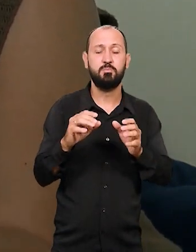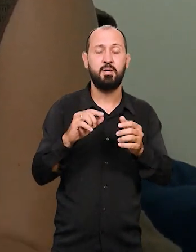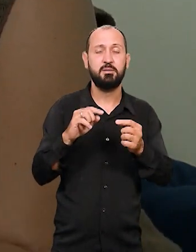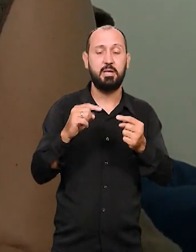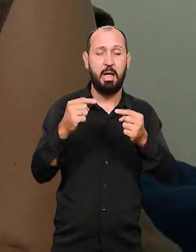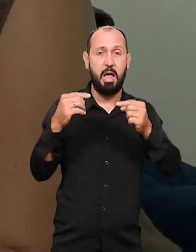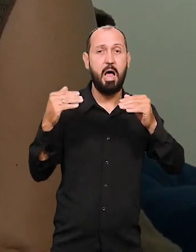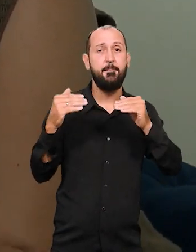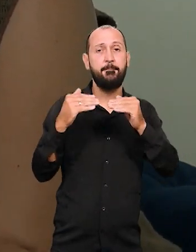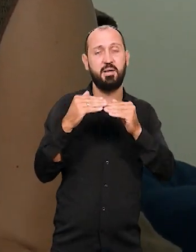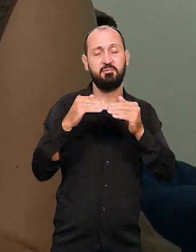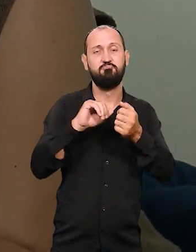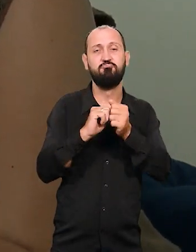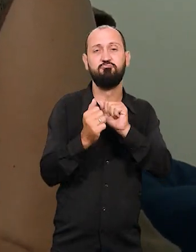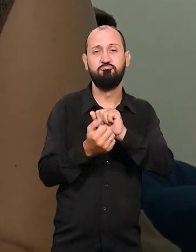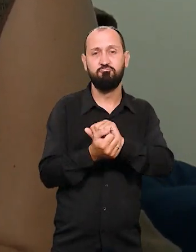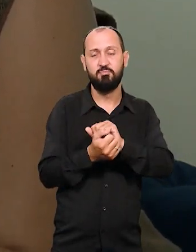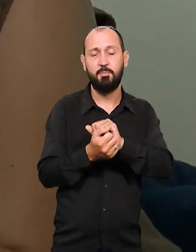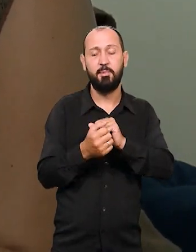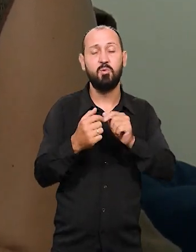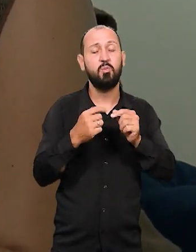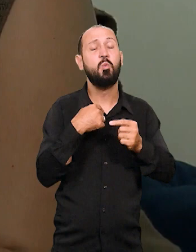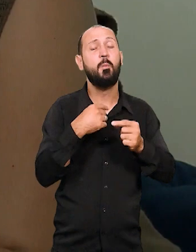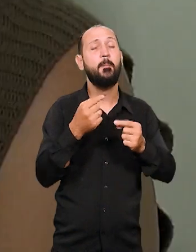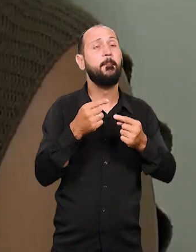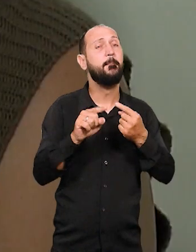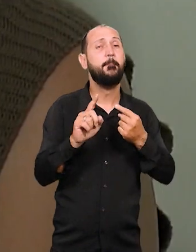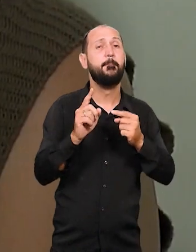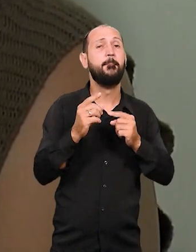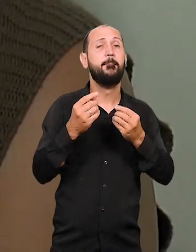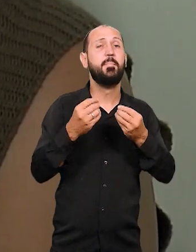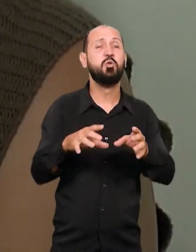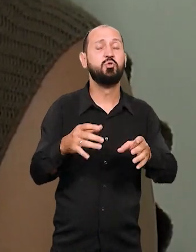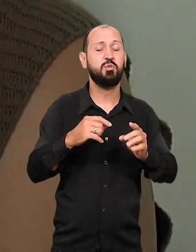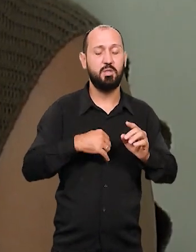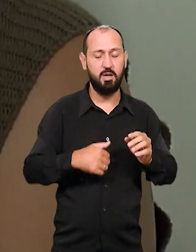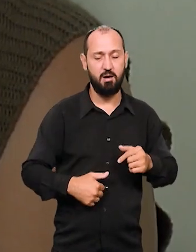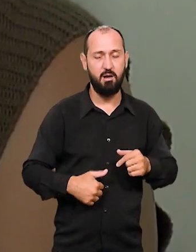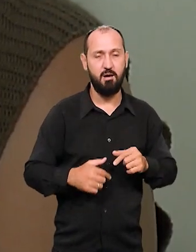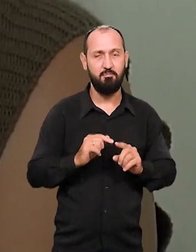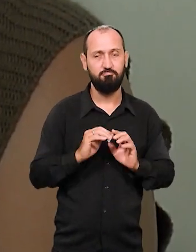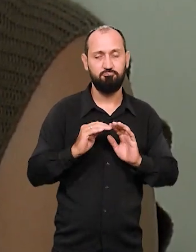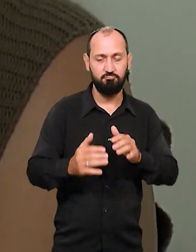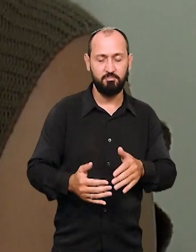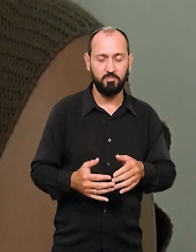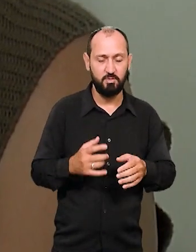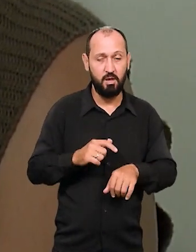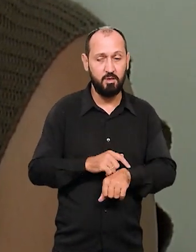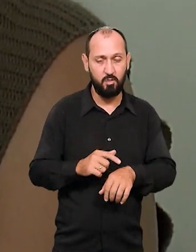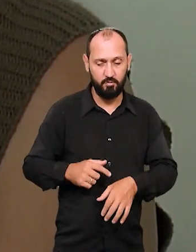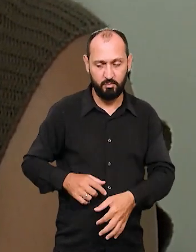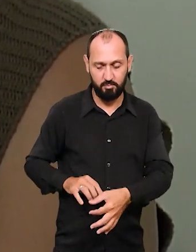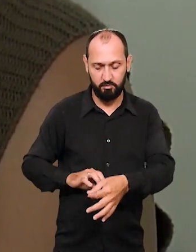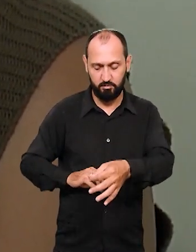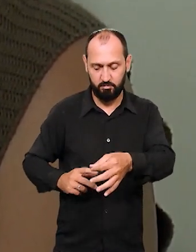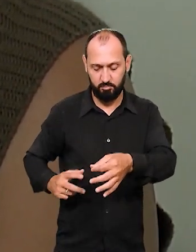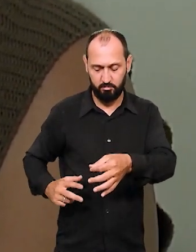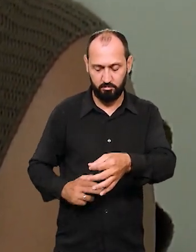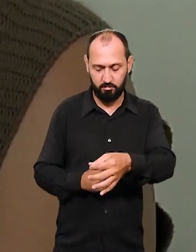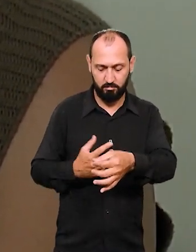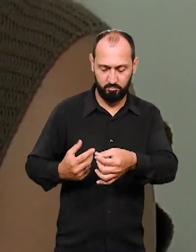forma mais adequada, para não prejudicar o feto. Ele fez o teste na hora que nasceu, do cordão umbilical,